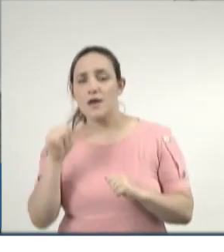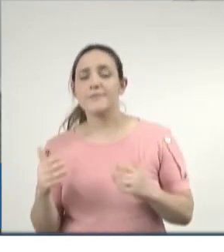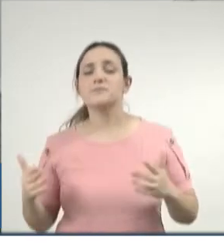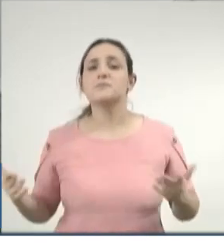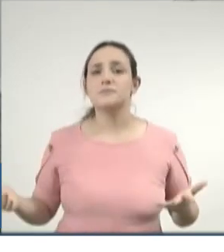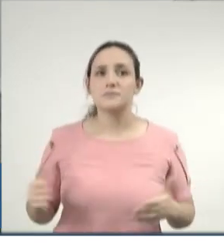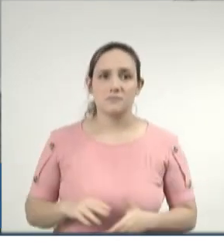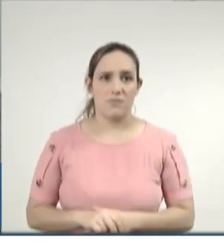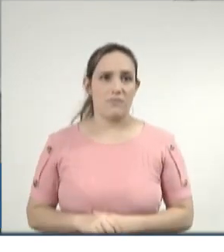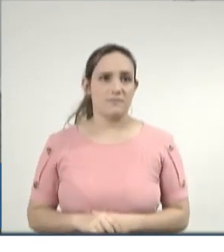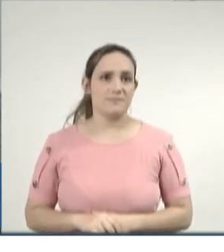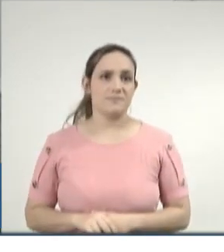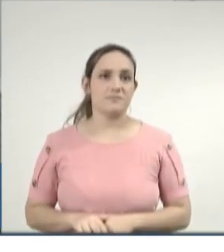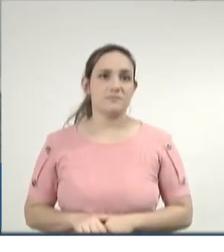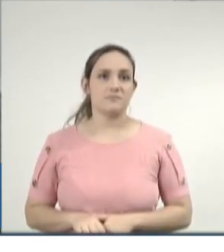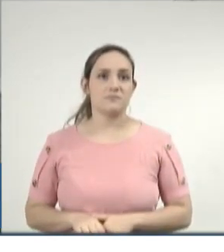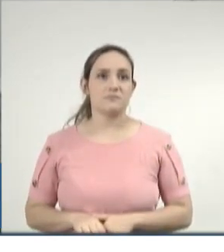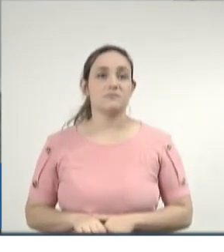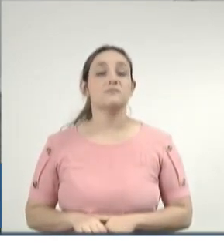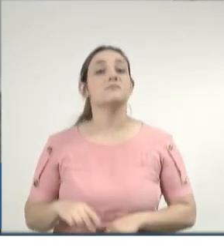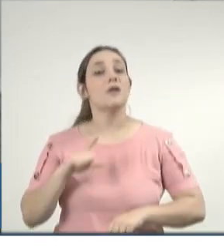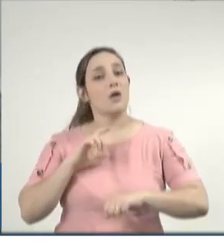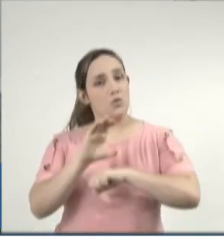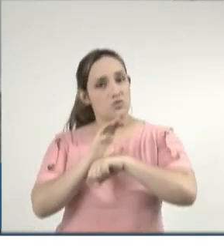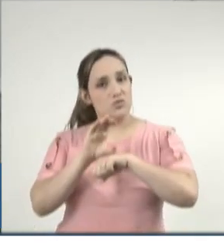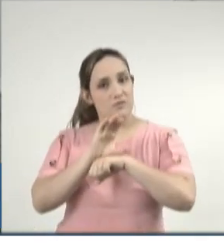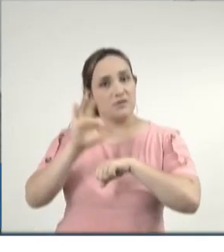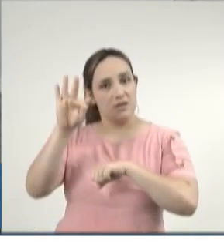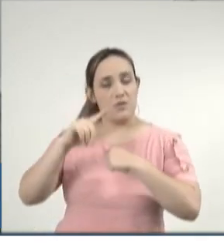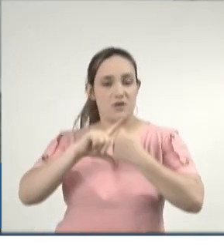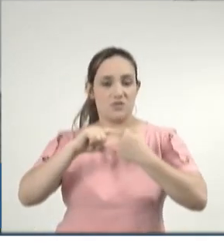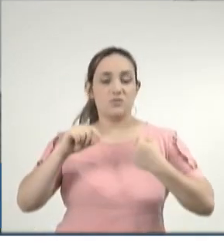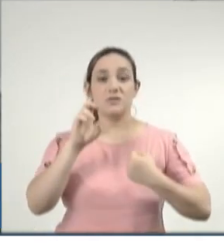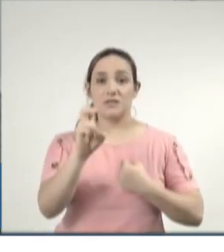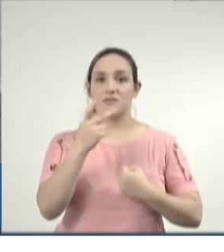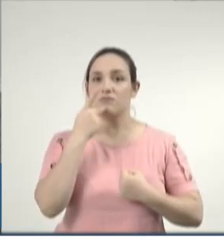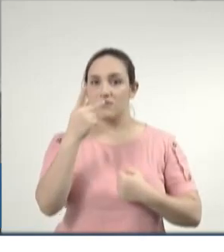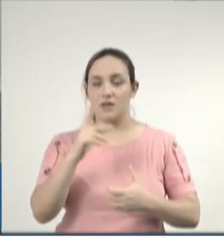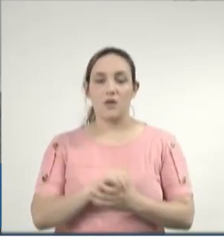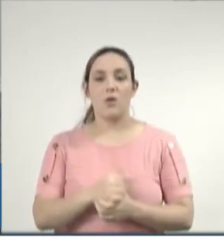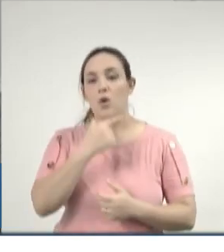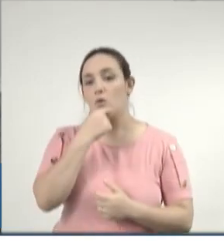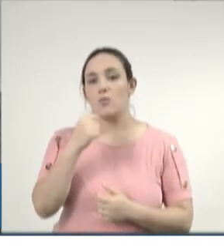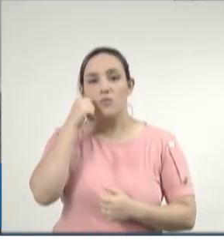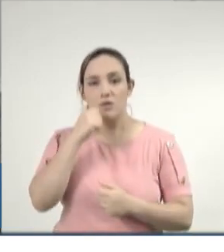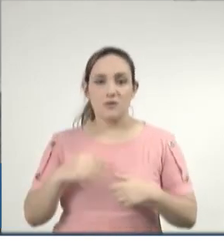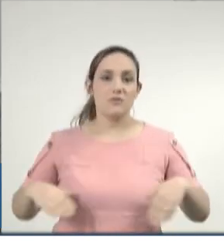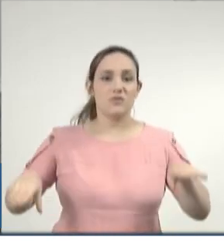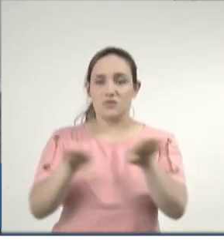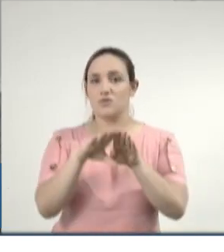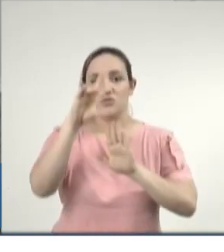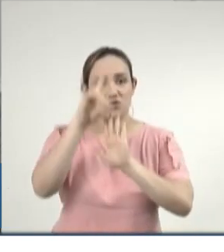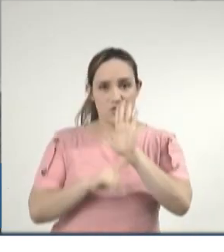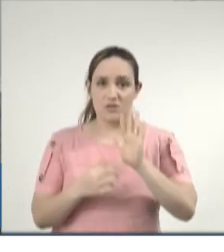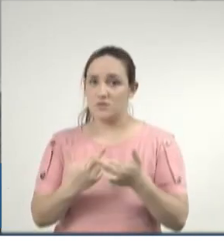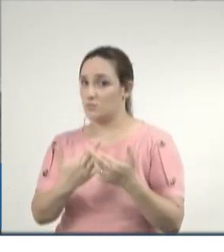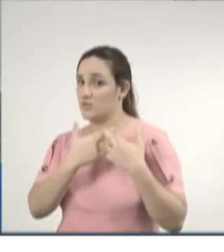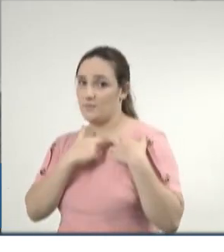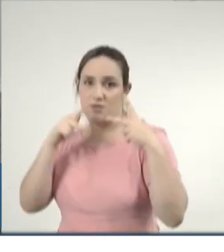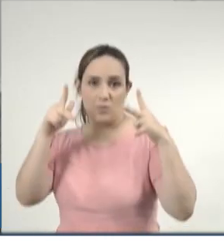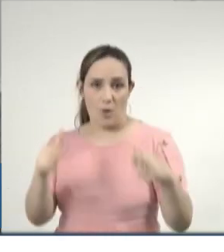mulheres. Nós temos a Constituição Federal, correto? Lá no artigo 5º fala que homens e mulheres são iguais em direitos e